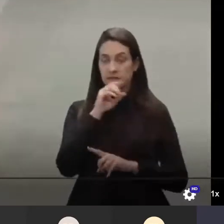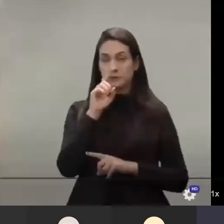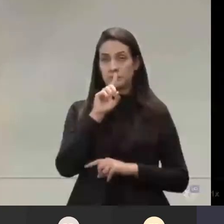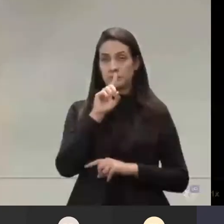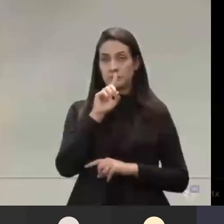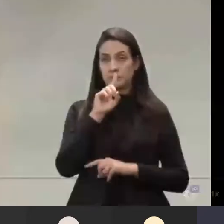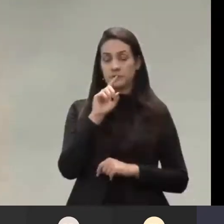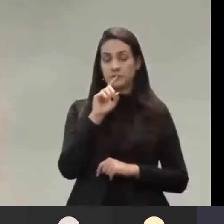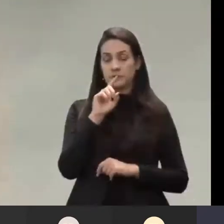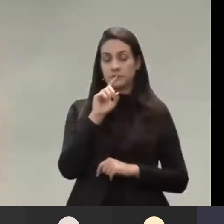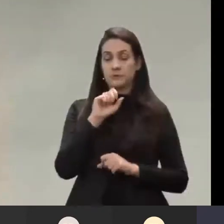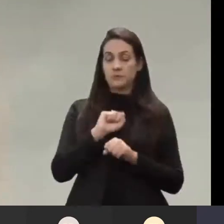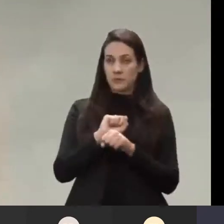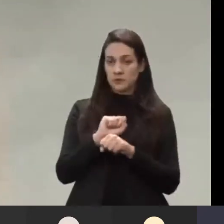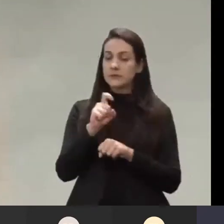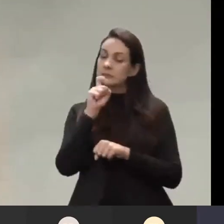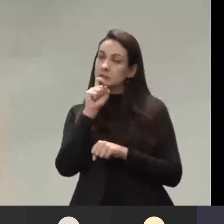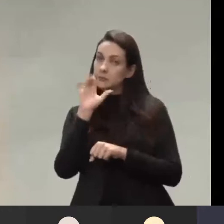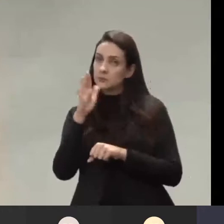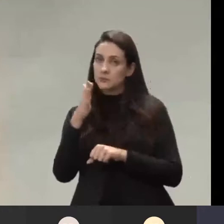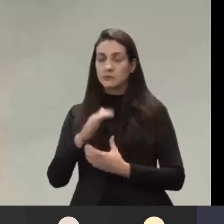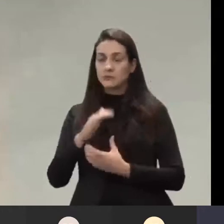vai sentindo a temperatura na sua mão.